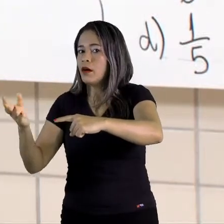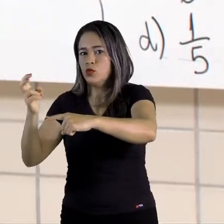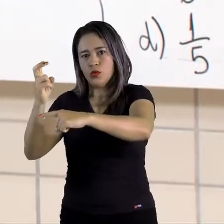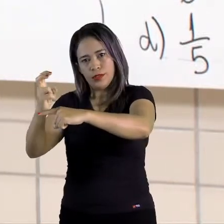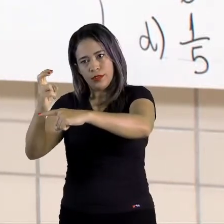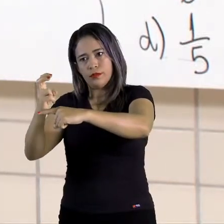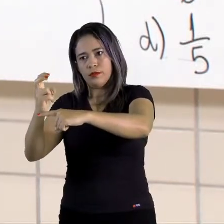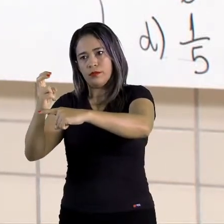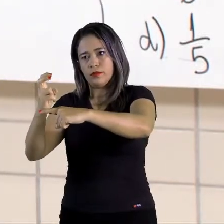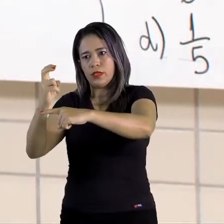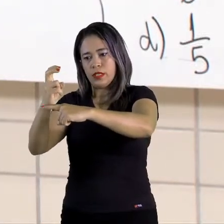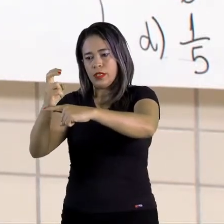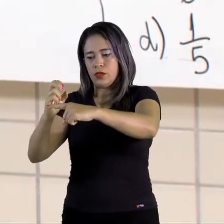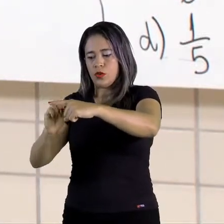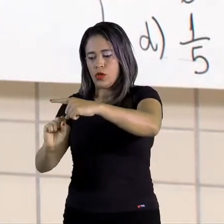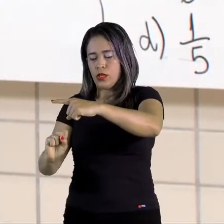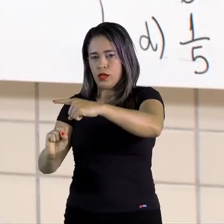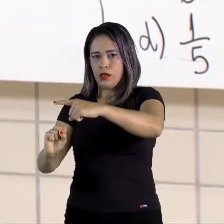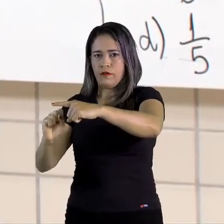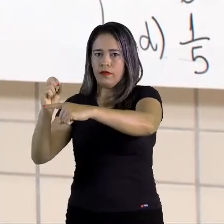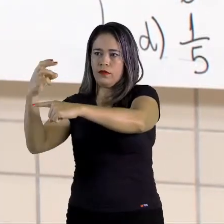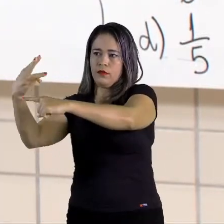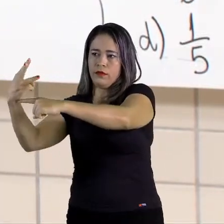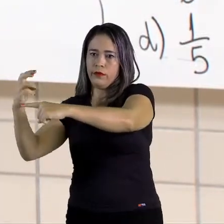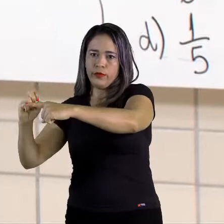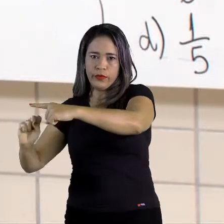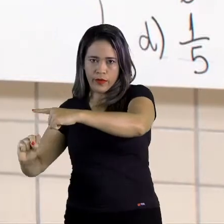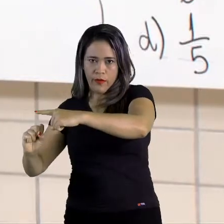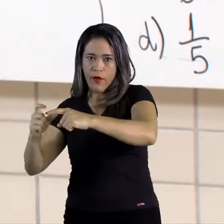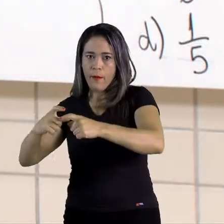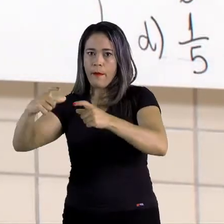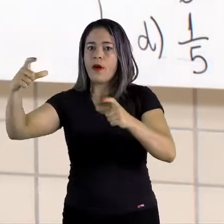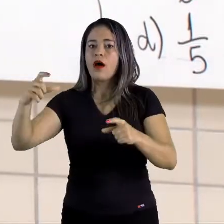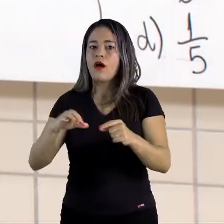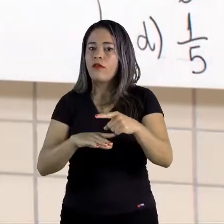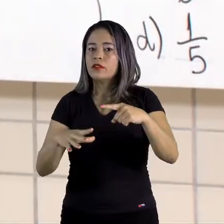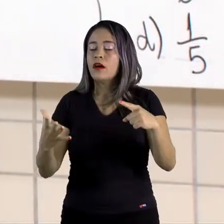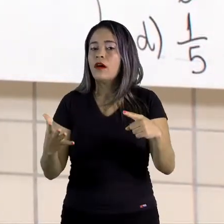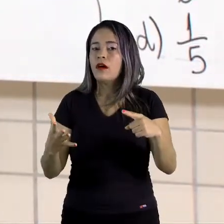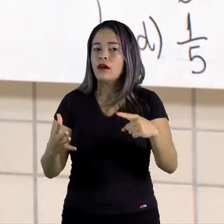5. Então, entre 5/8 e 3/8, a maior fração é